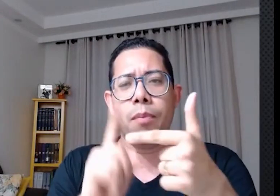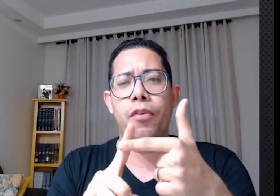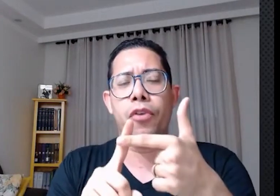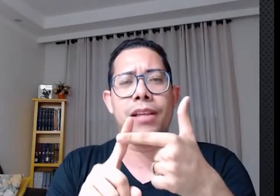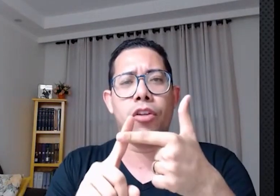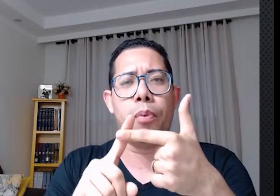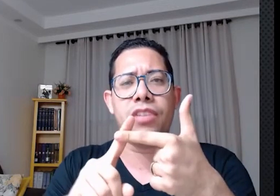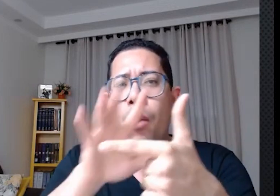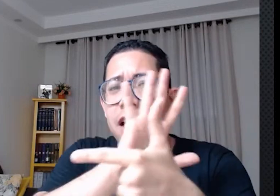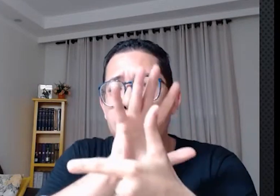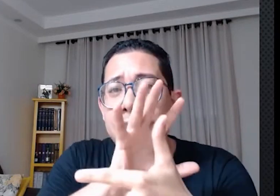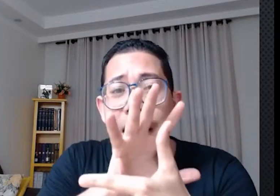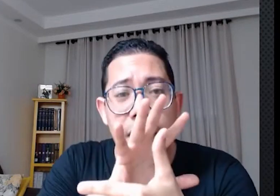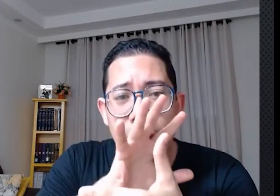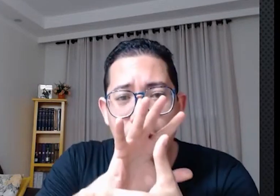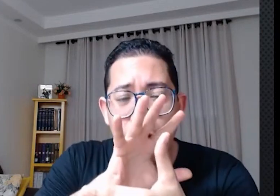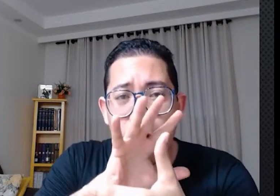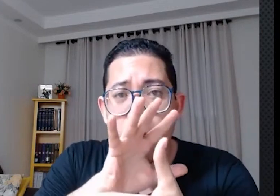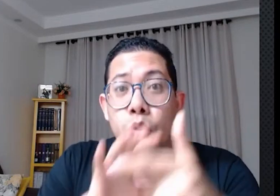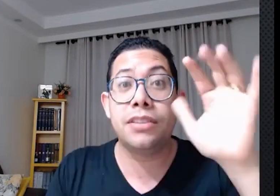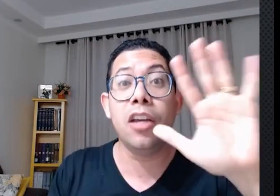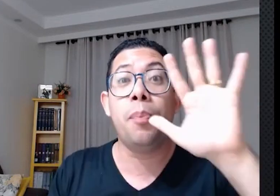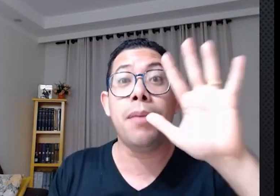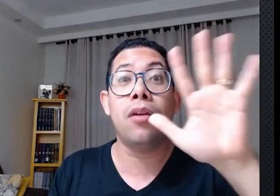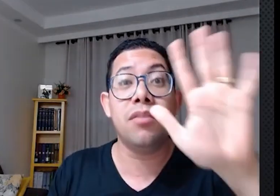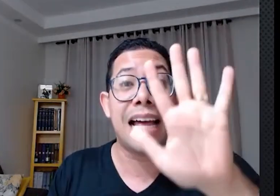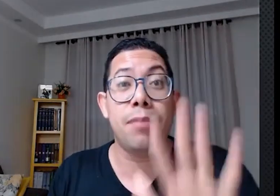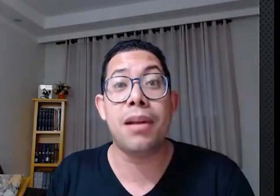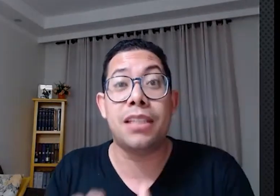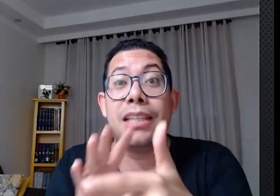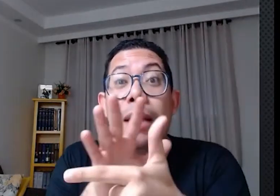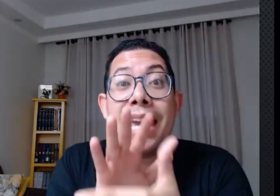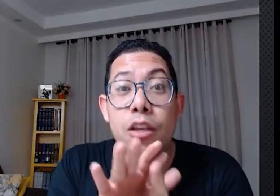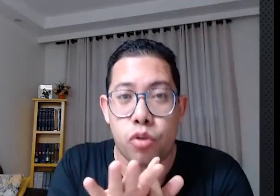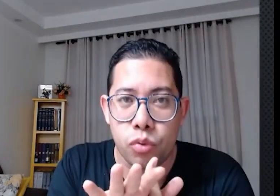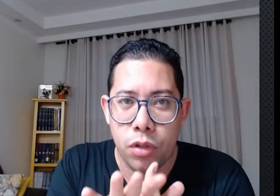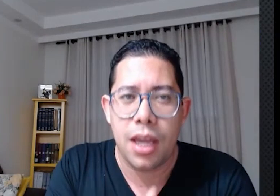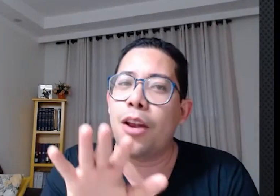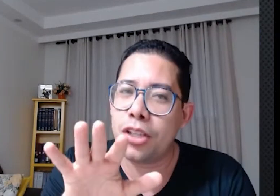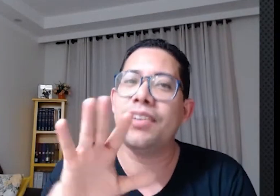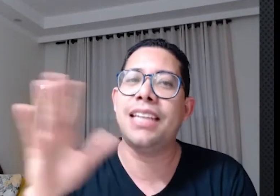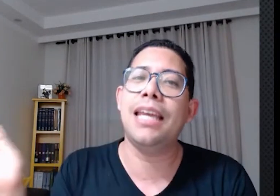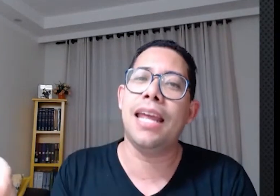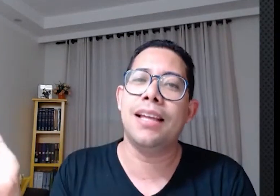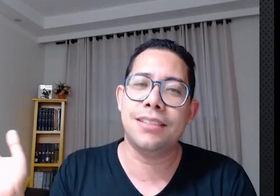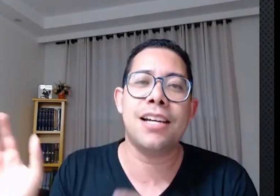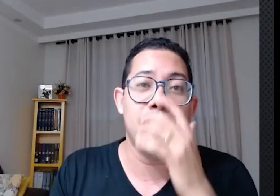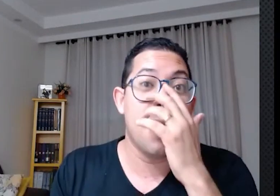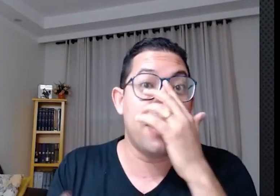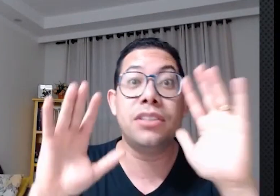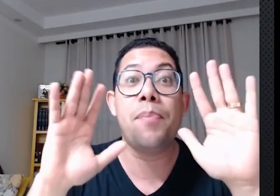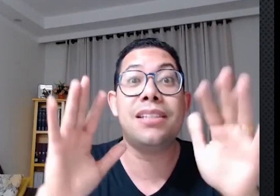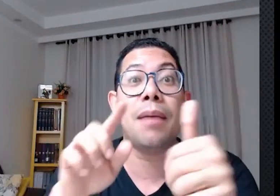criação e formação do povo de Israel. É isso que você precisa saber. Dos 5 primeiros livros da Bíblia, você precisa saber isso. É lógico que você vai ter que ler,